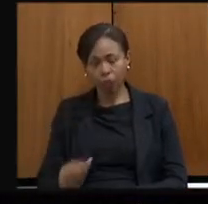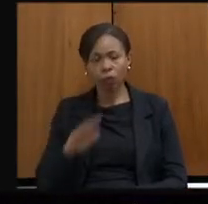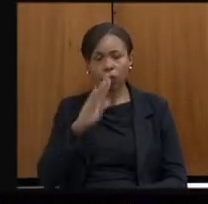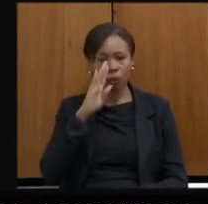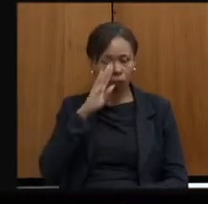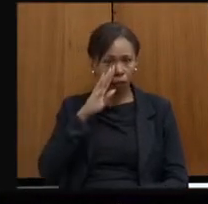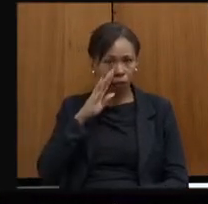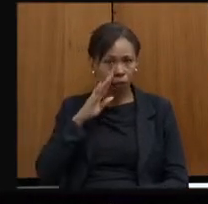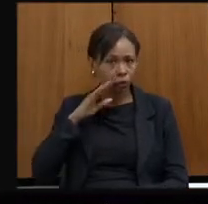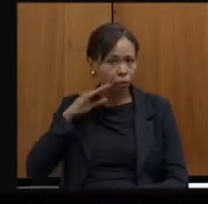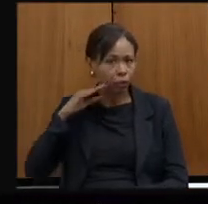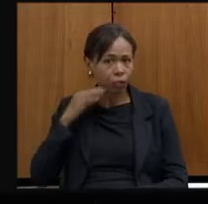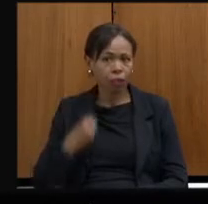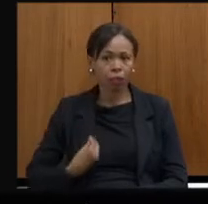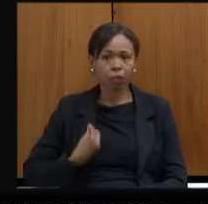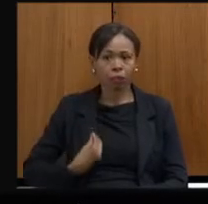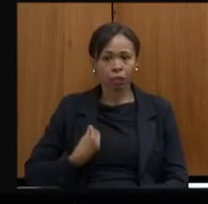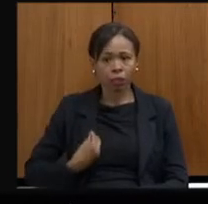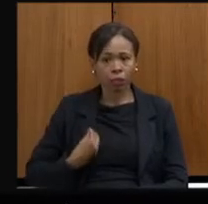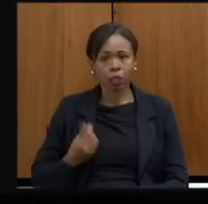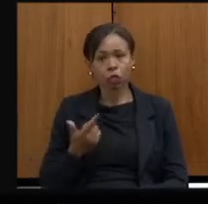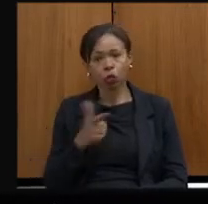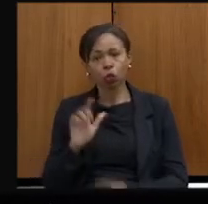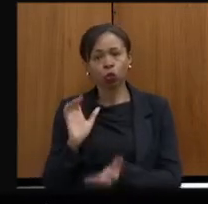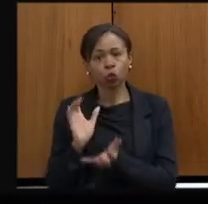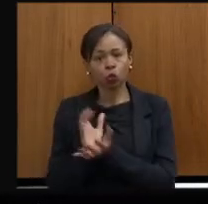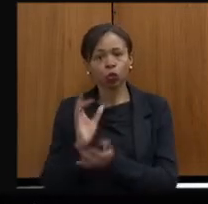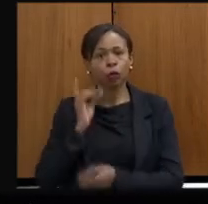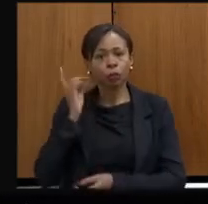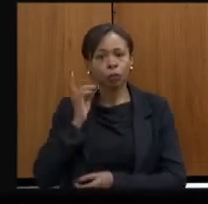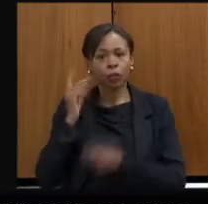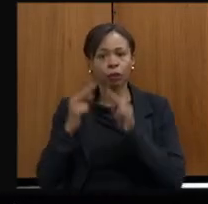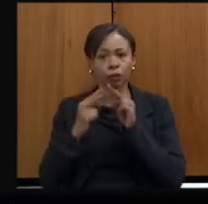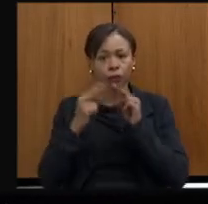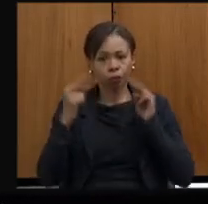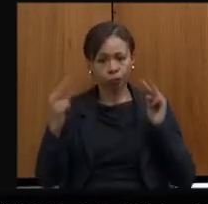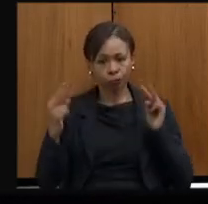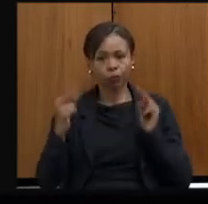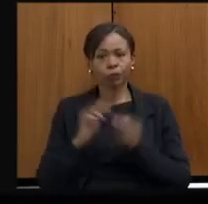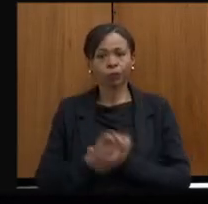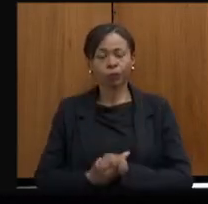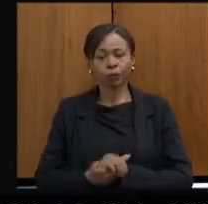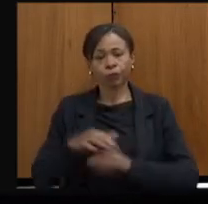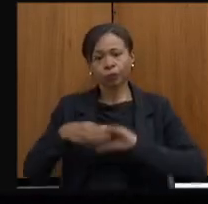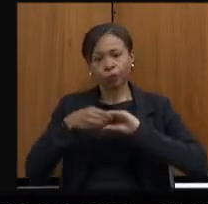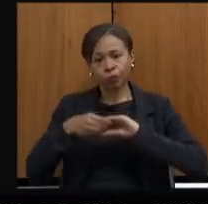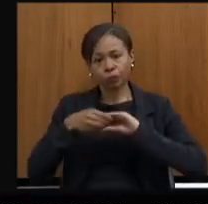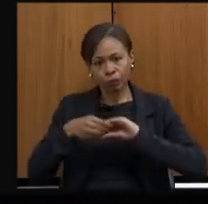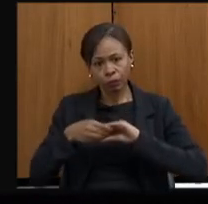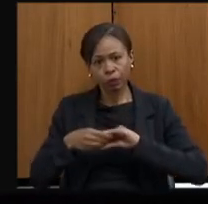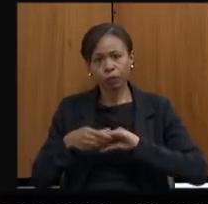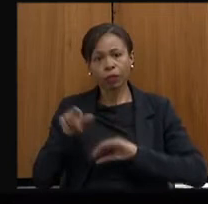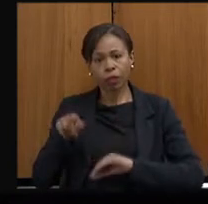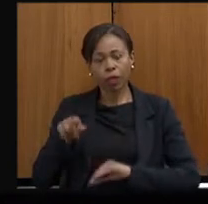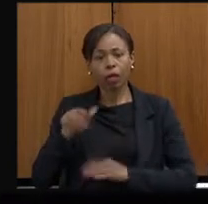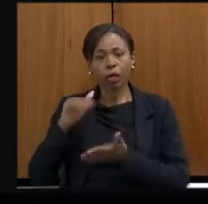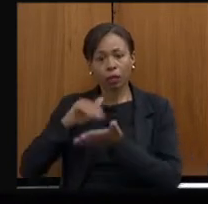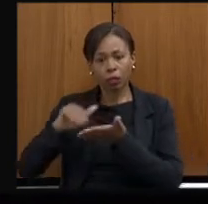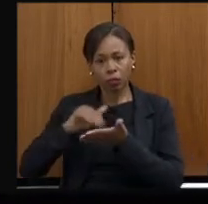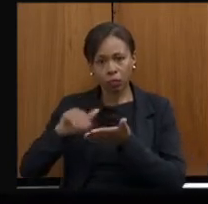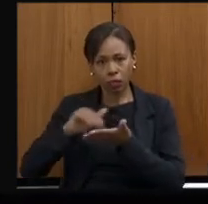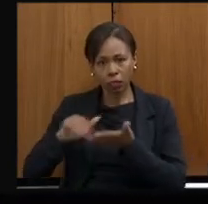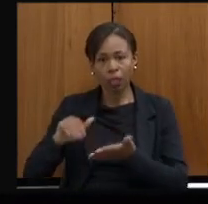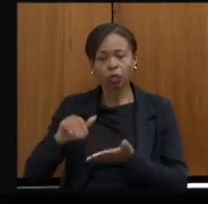Beatriz presente, deputados que acompanham virtualmente, cumprimentar a secretária Beth